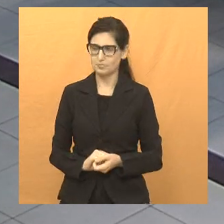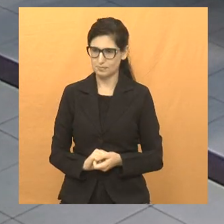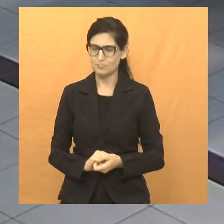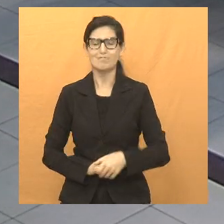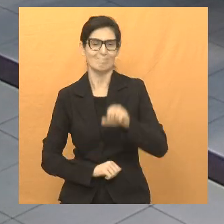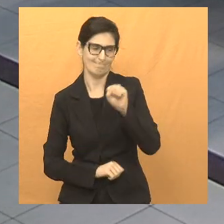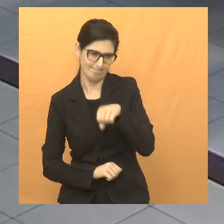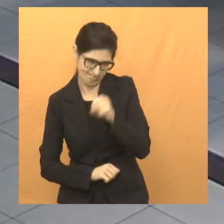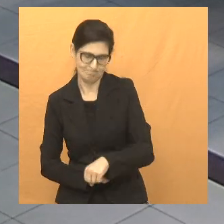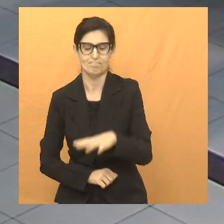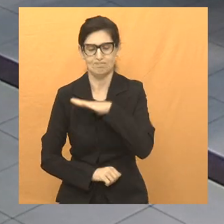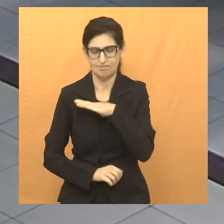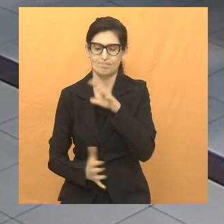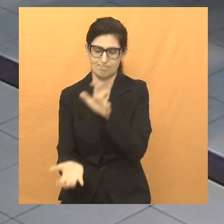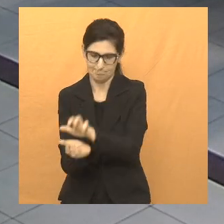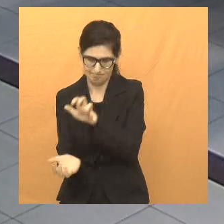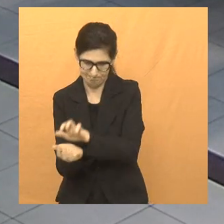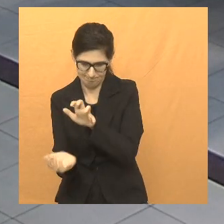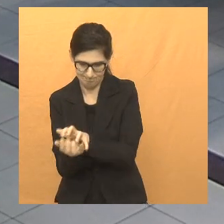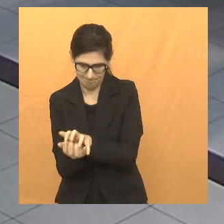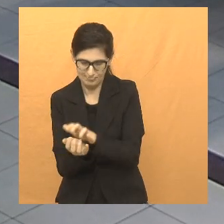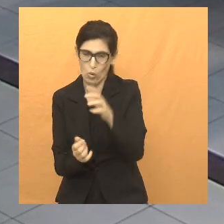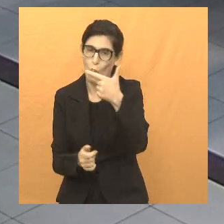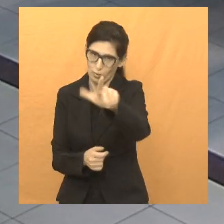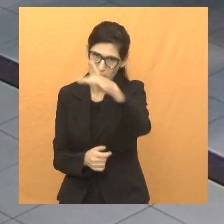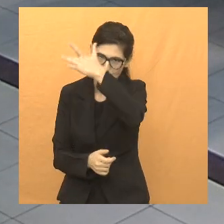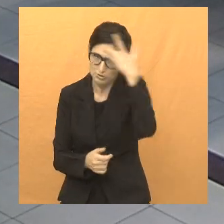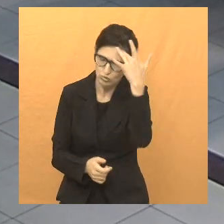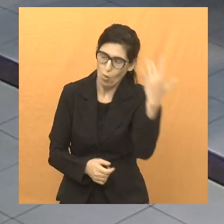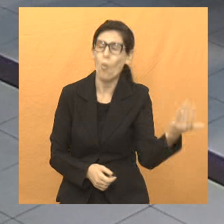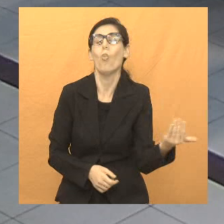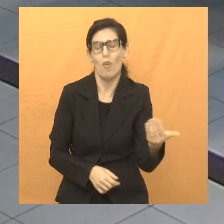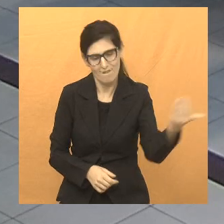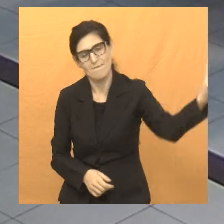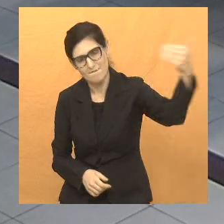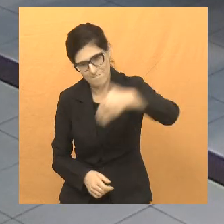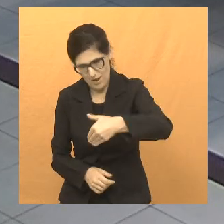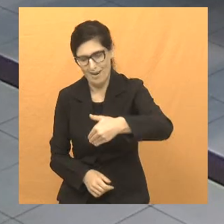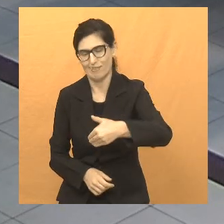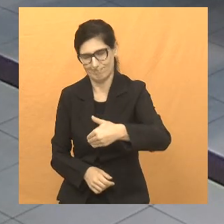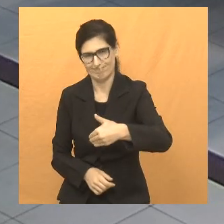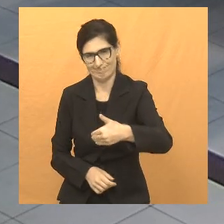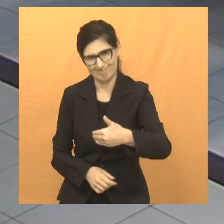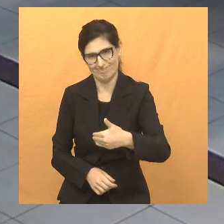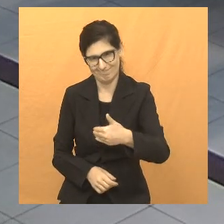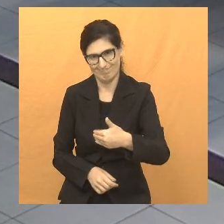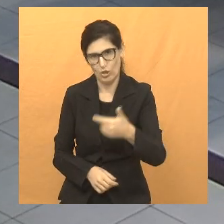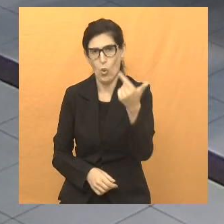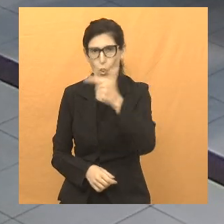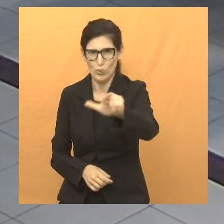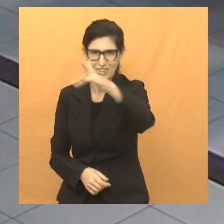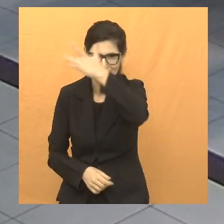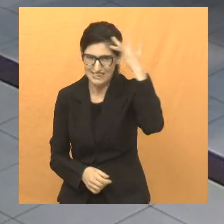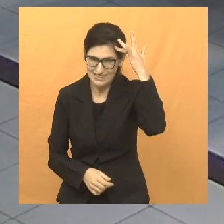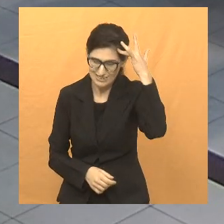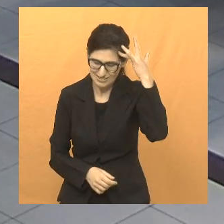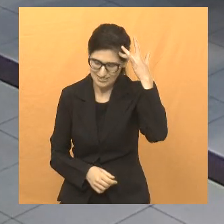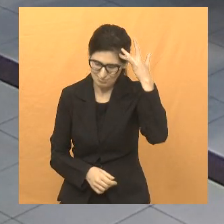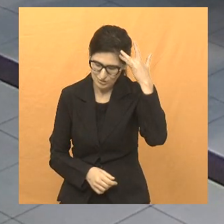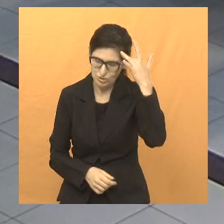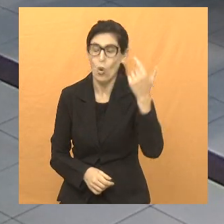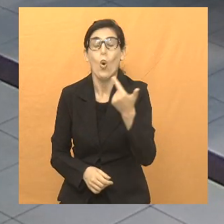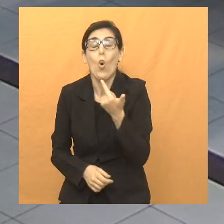Sim, o município de Jacareí é referência para municípios vizinhos de menor porte, há